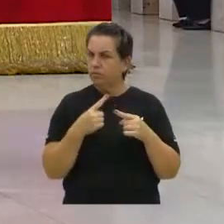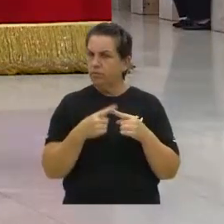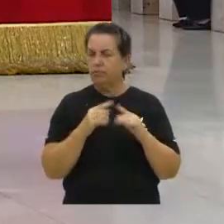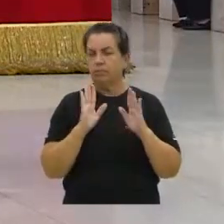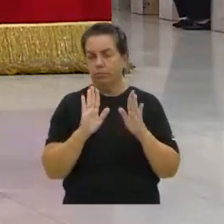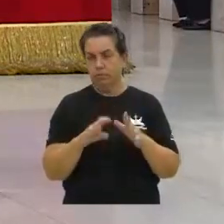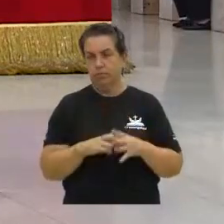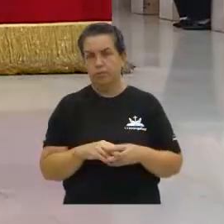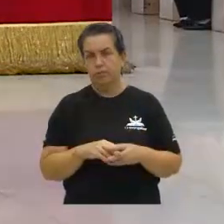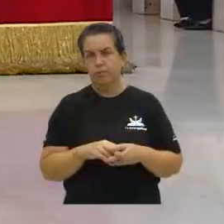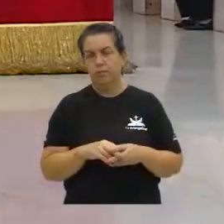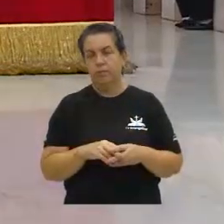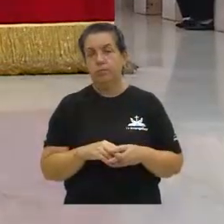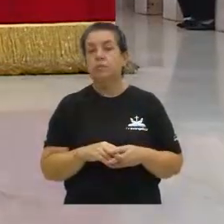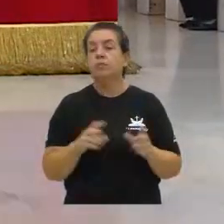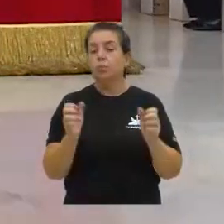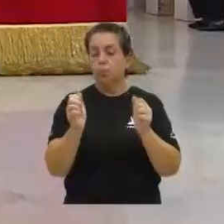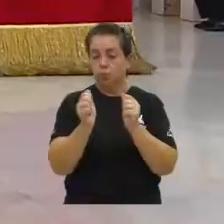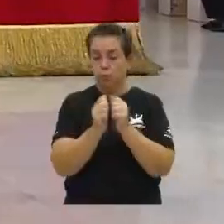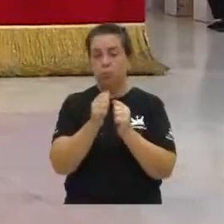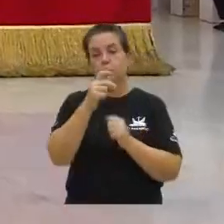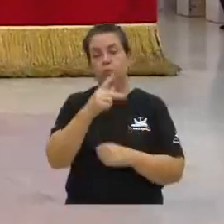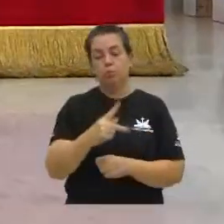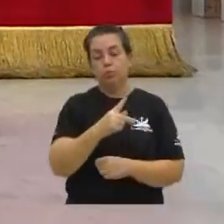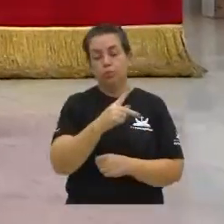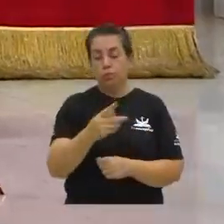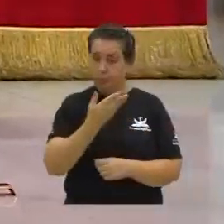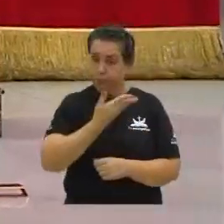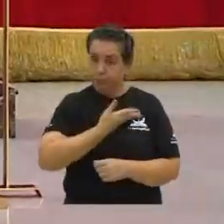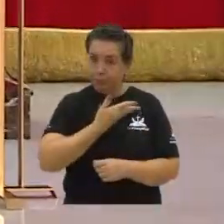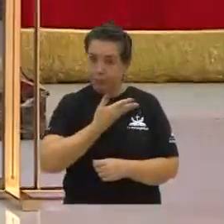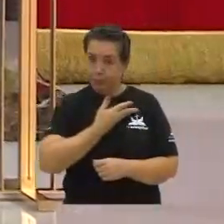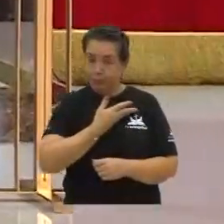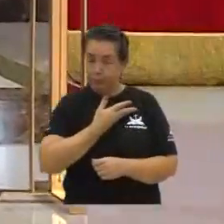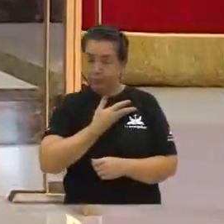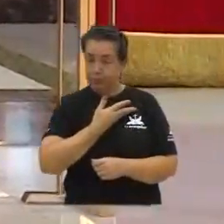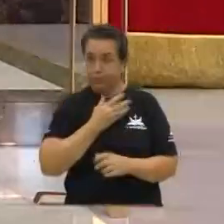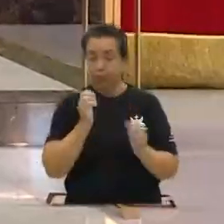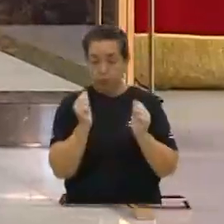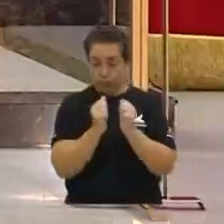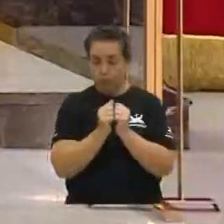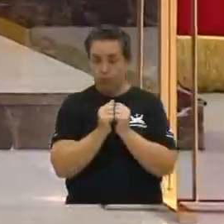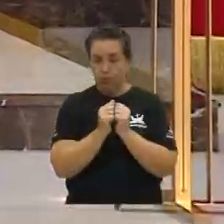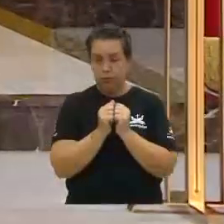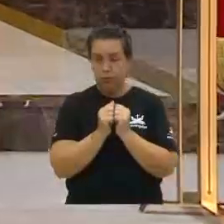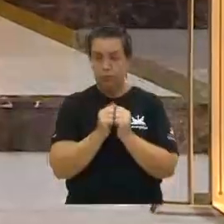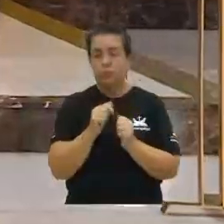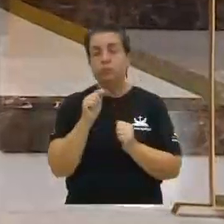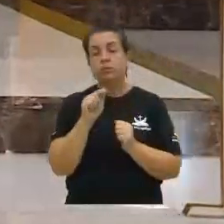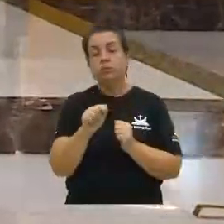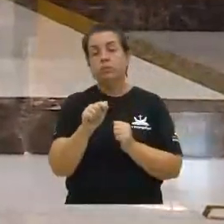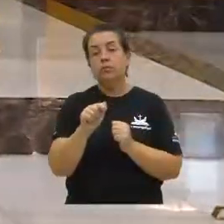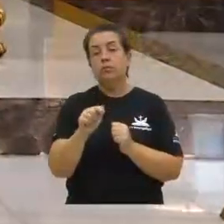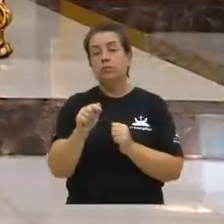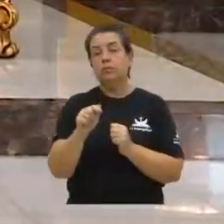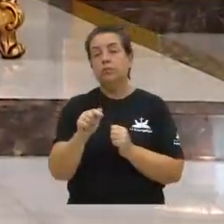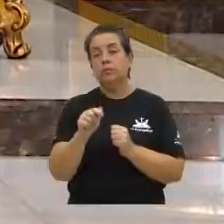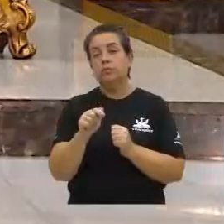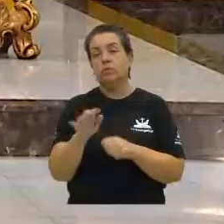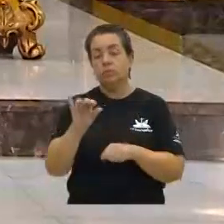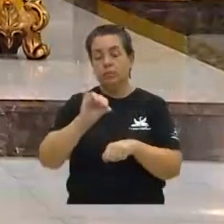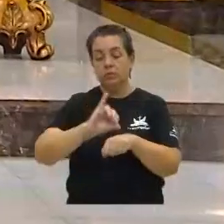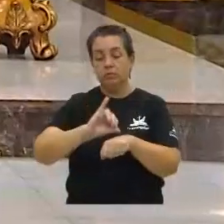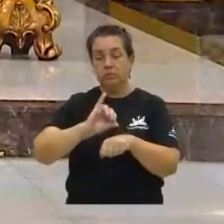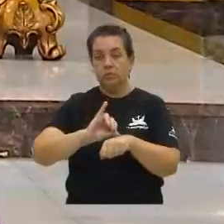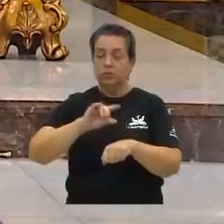Unidade em torno do Papa. Primeiro, em torno do Papa. Esse ponto de unidade,